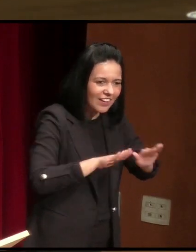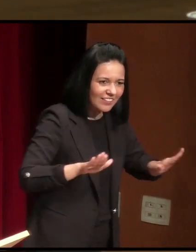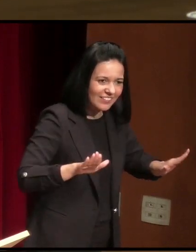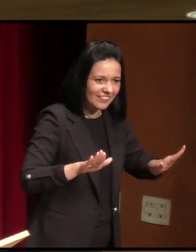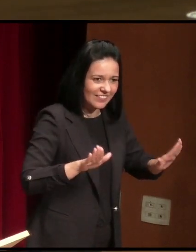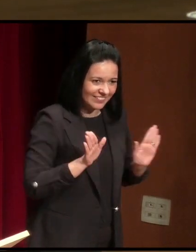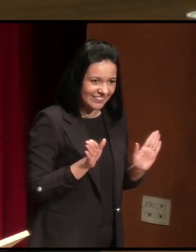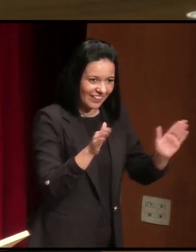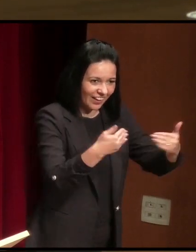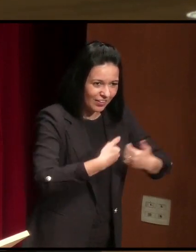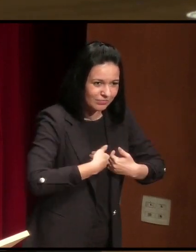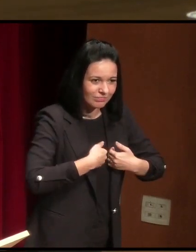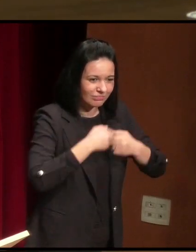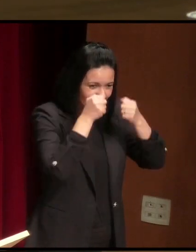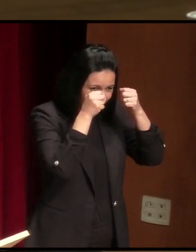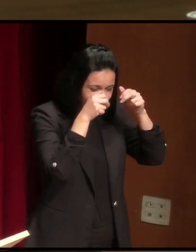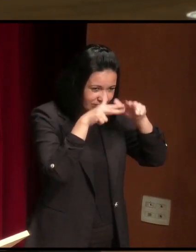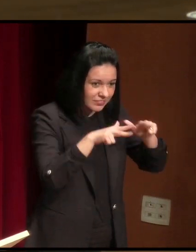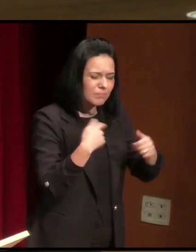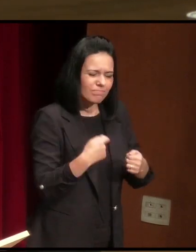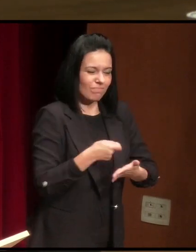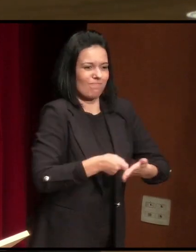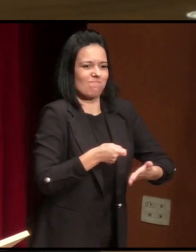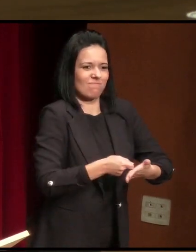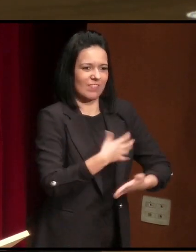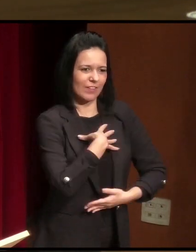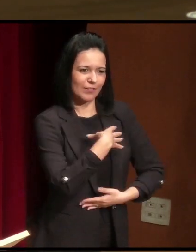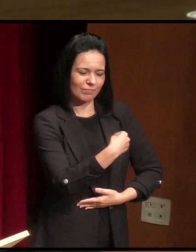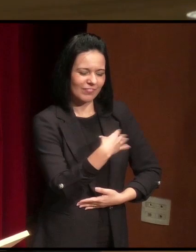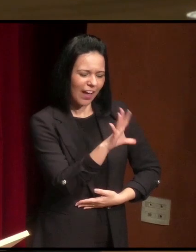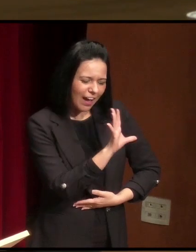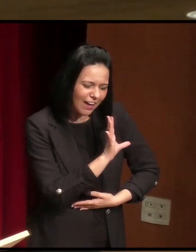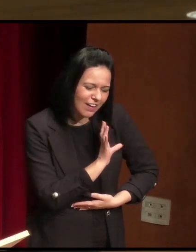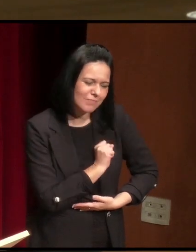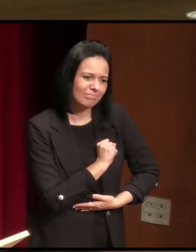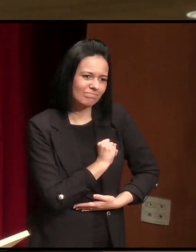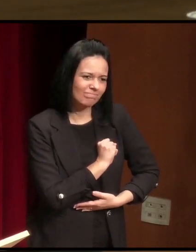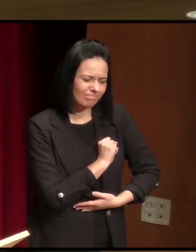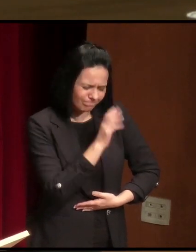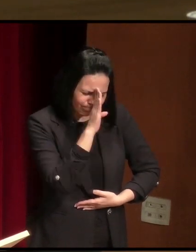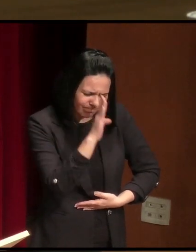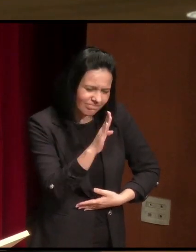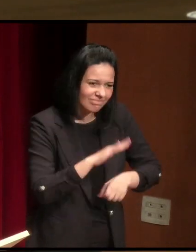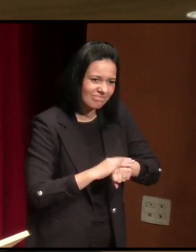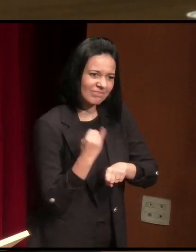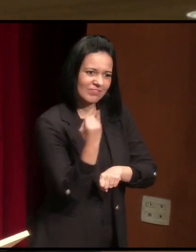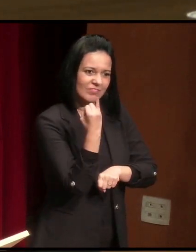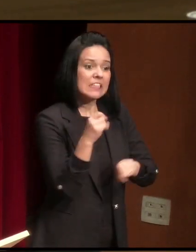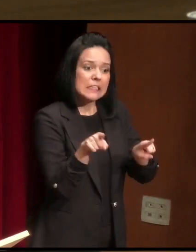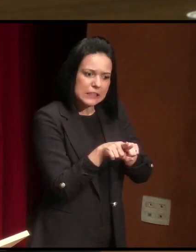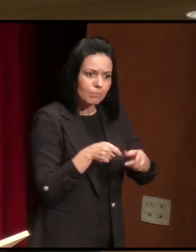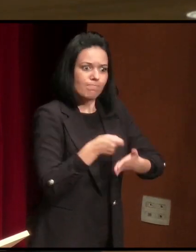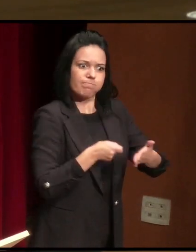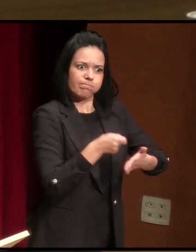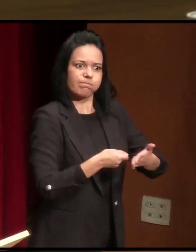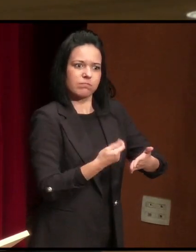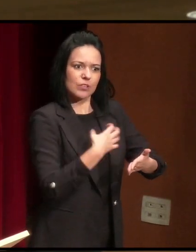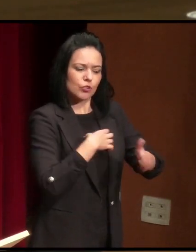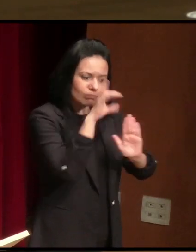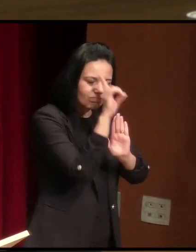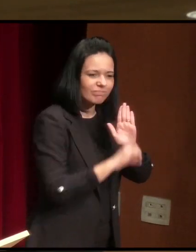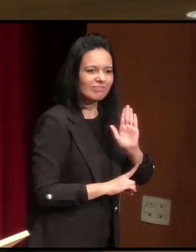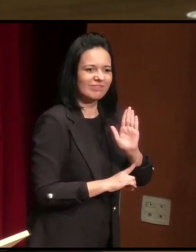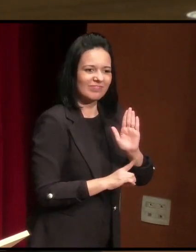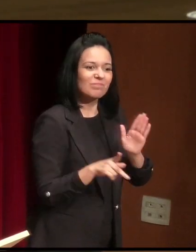autista, é lutar pelo filho, é amá-lo acima de tudo e brigar pelo espaço dele na